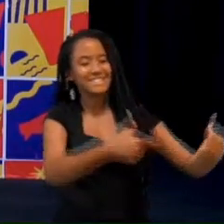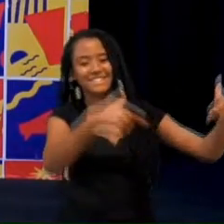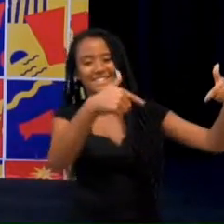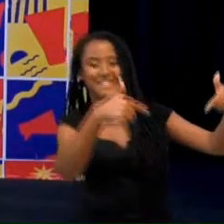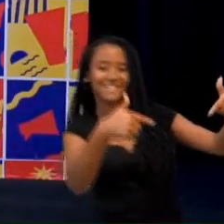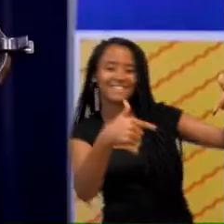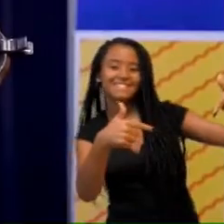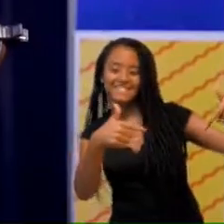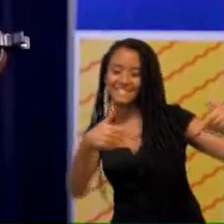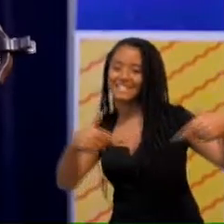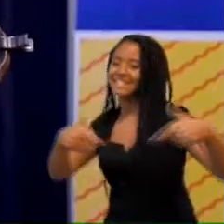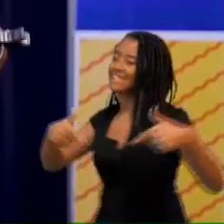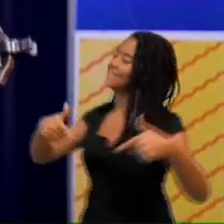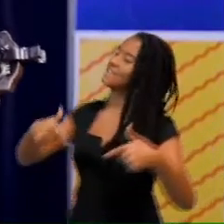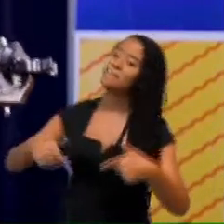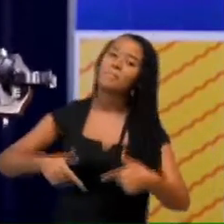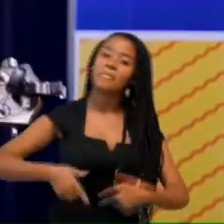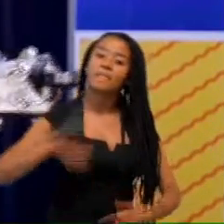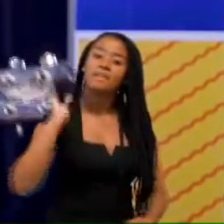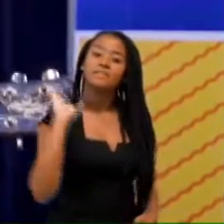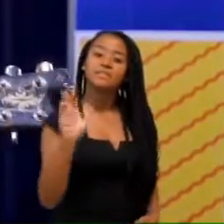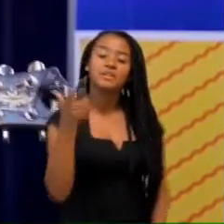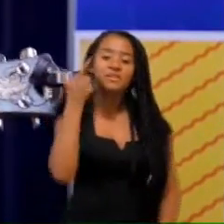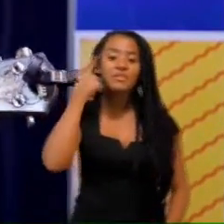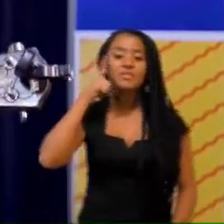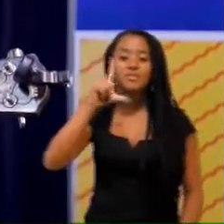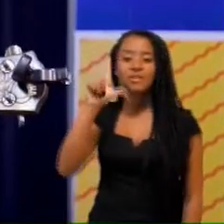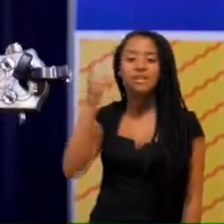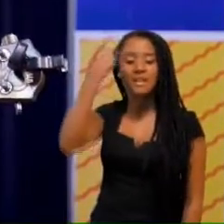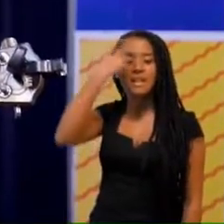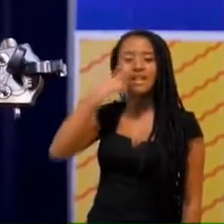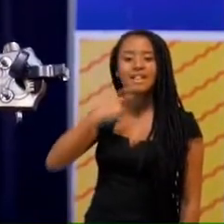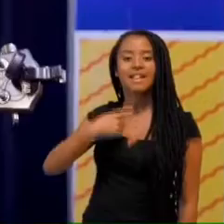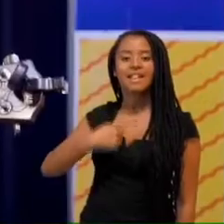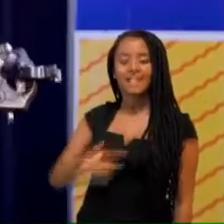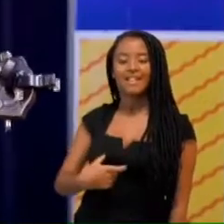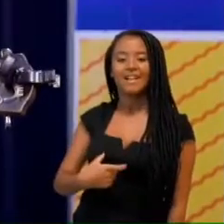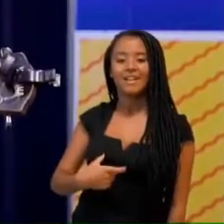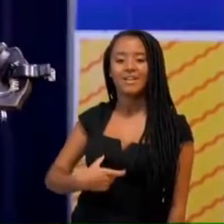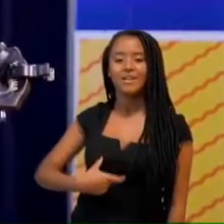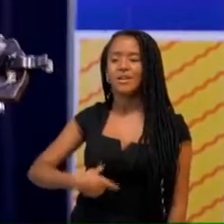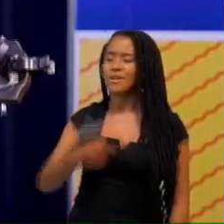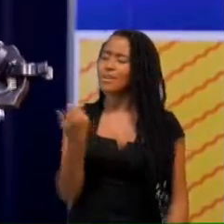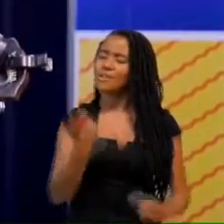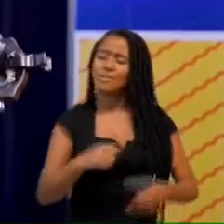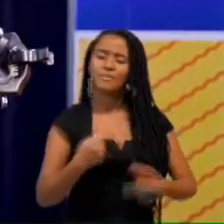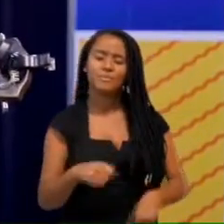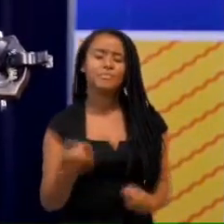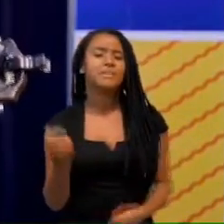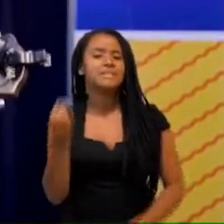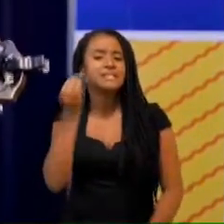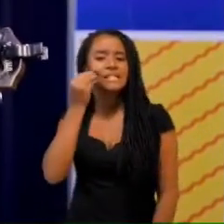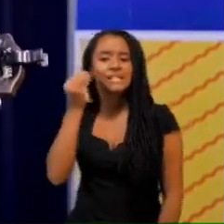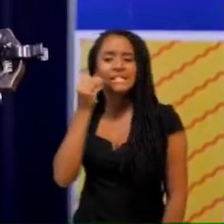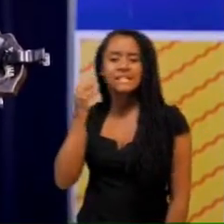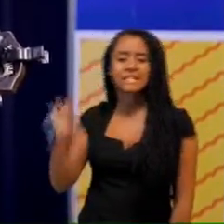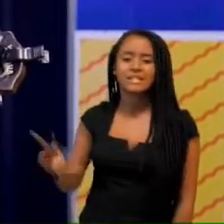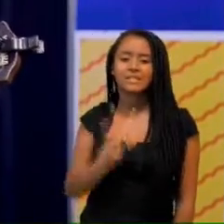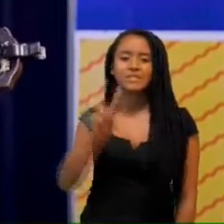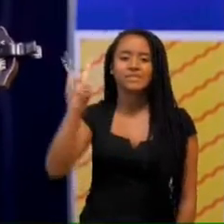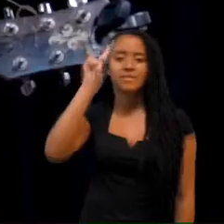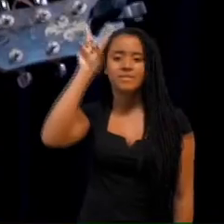assim de graça já me ganhou nem preciso mais tentar vencer me